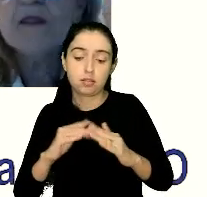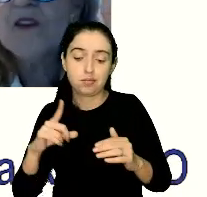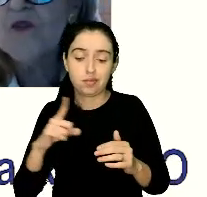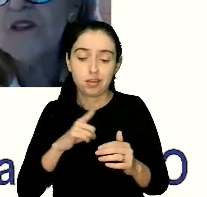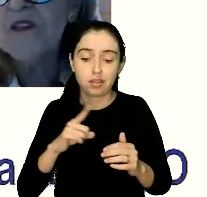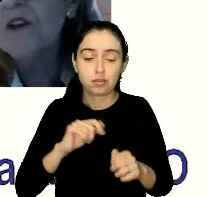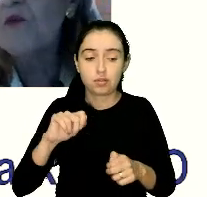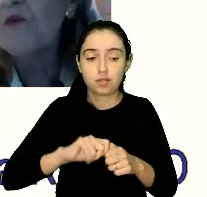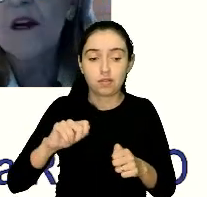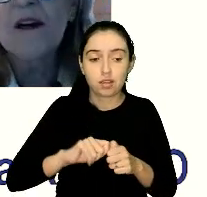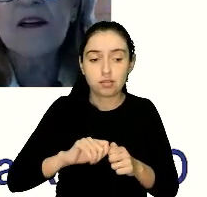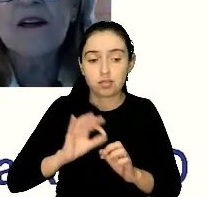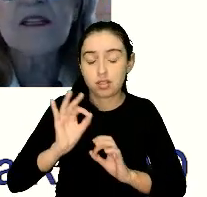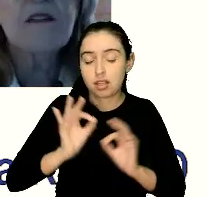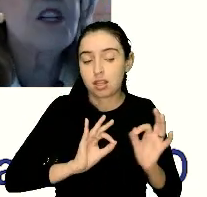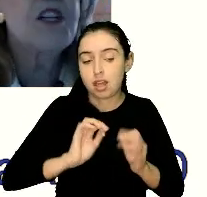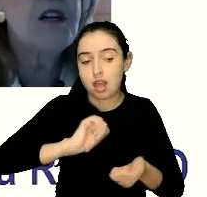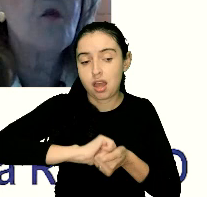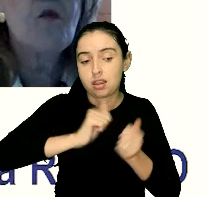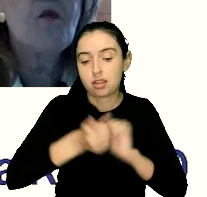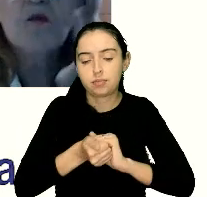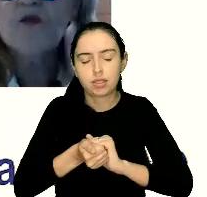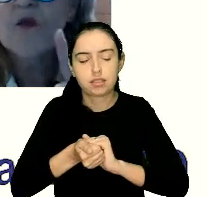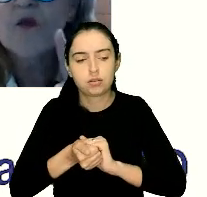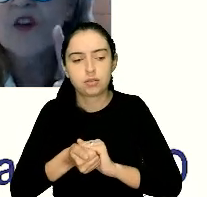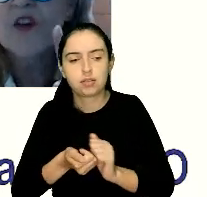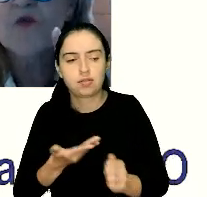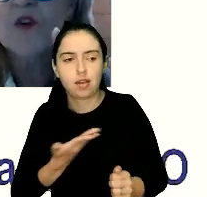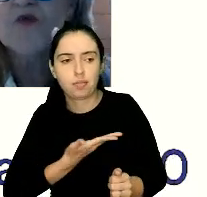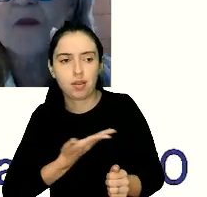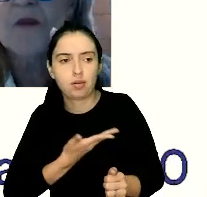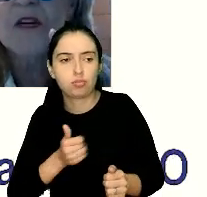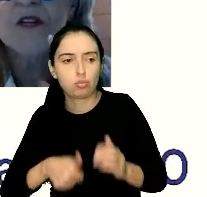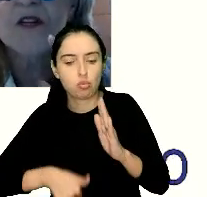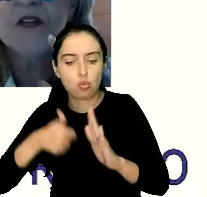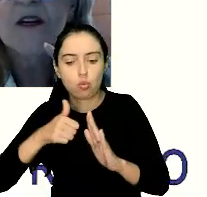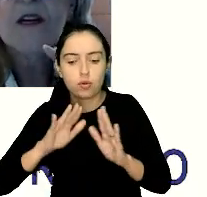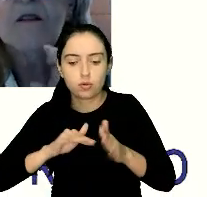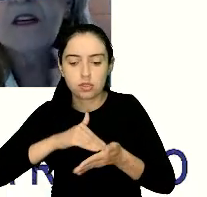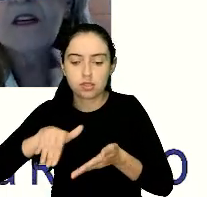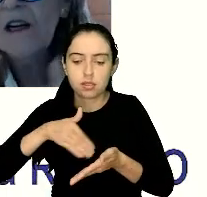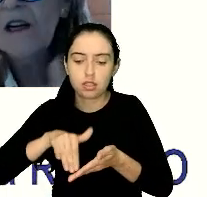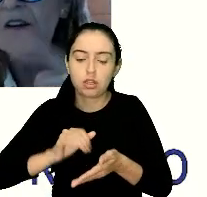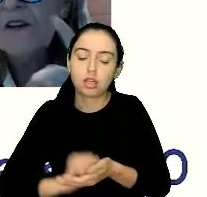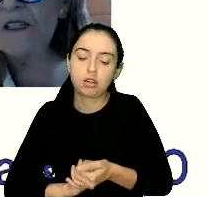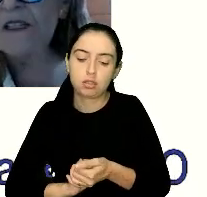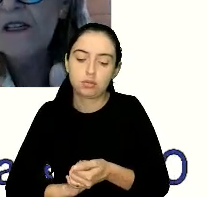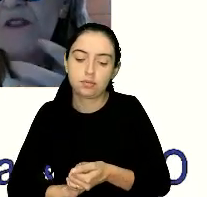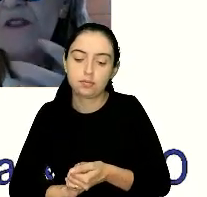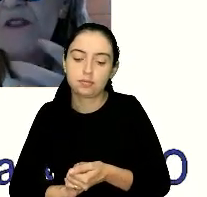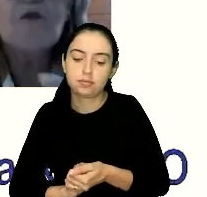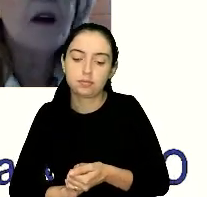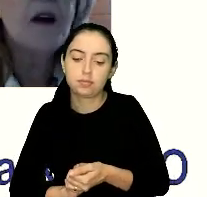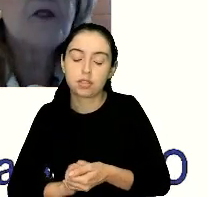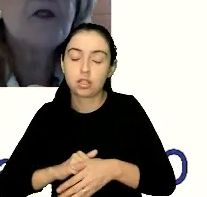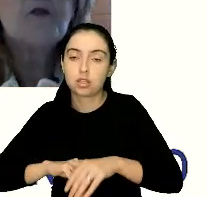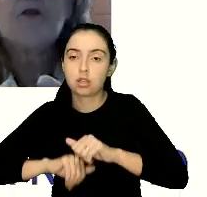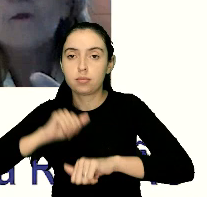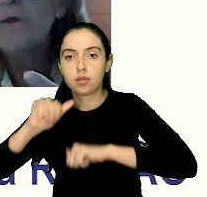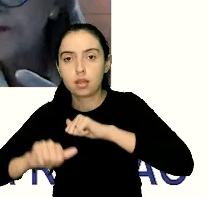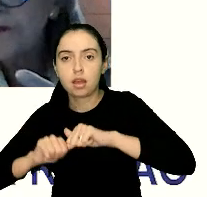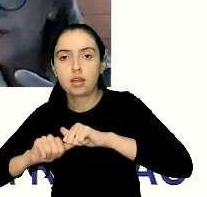fazer adaptações. Eu tenho colegas que tinham um escritório somente, que era revezado, assim,